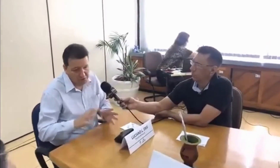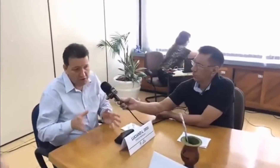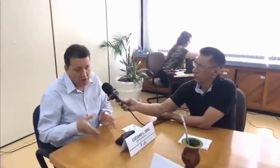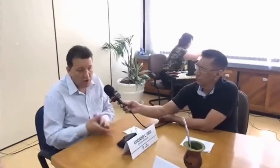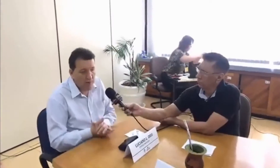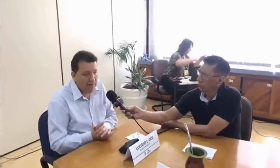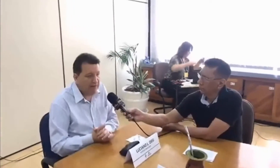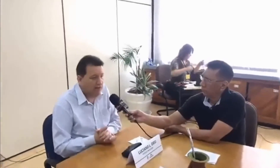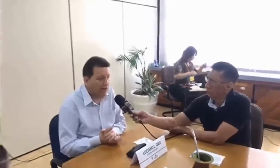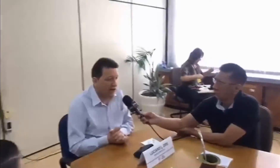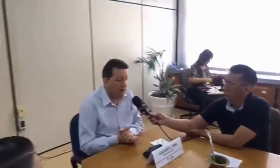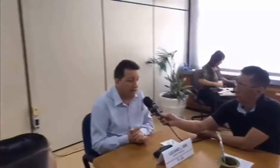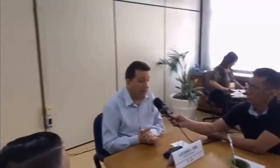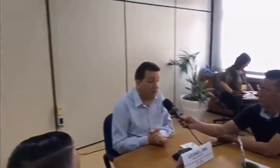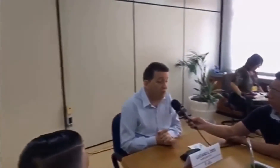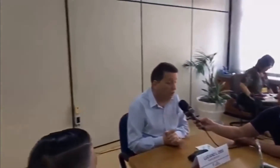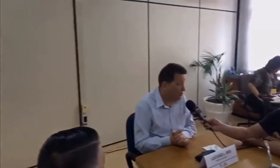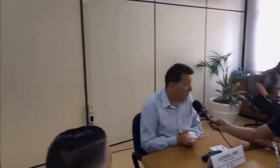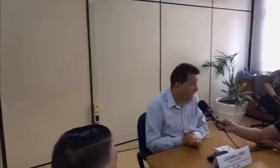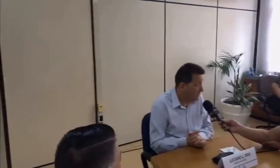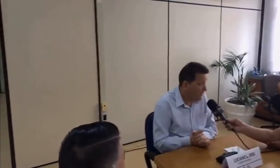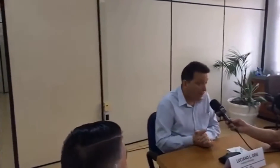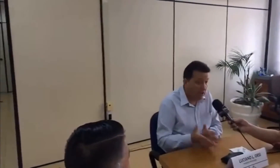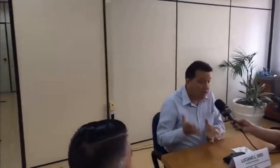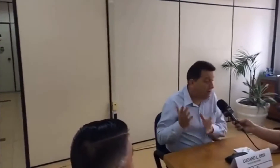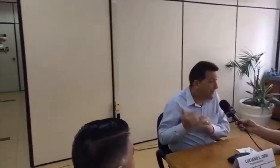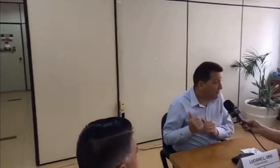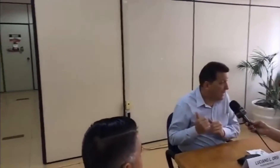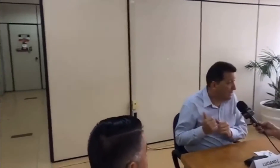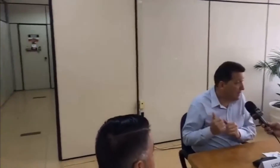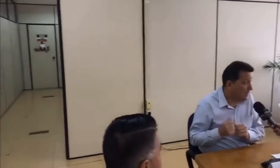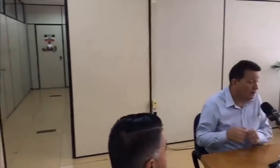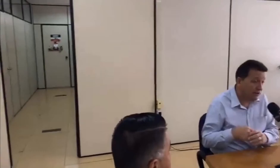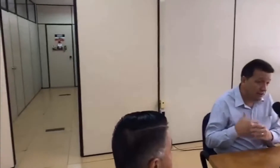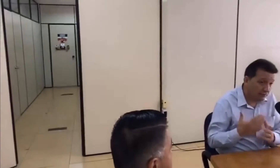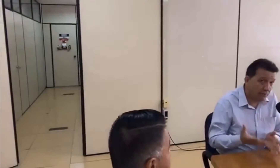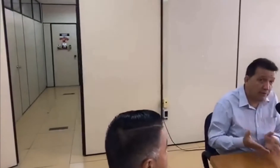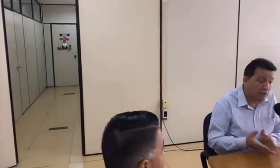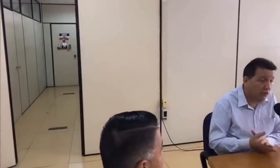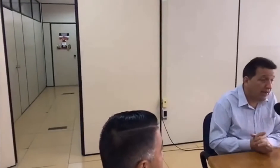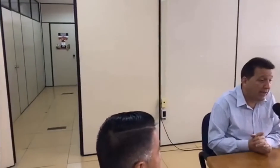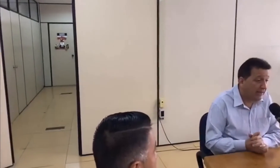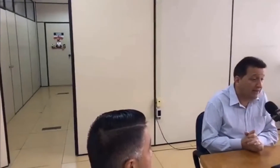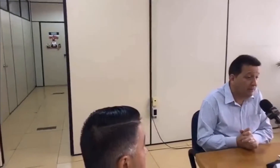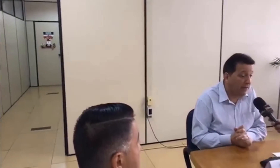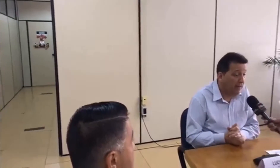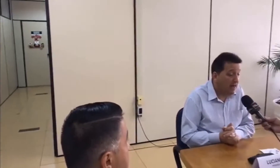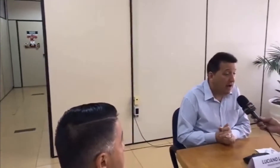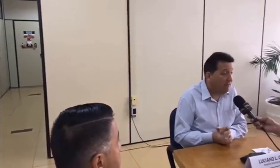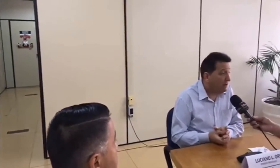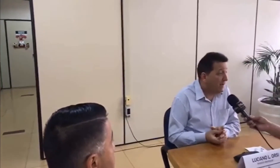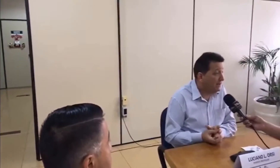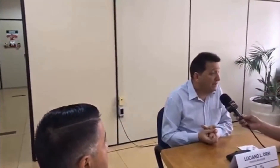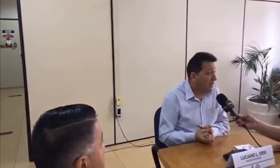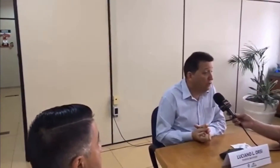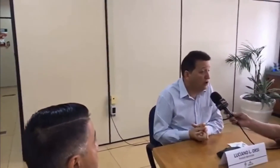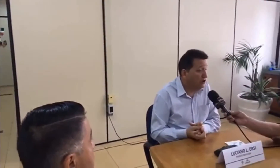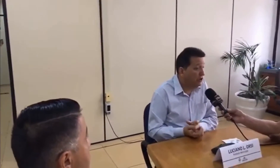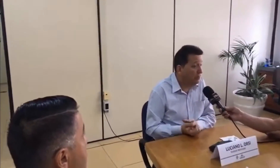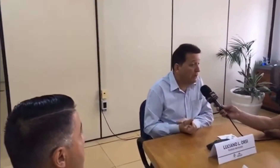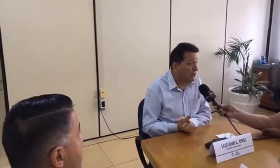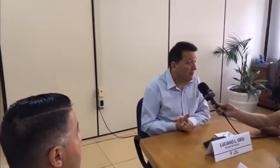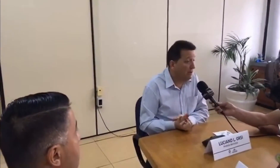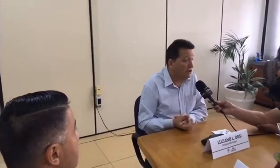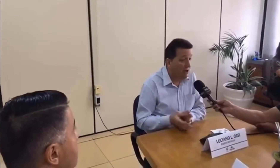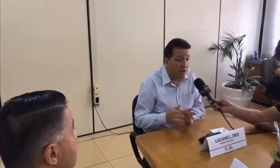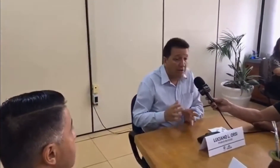Básica do município, de uma maneira geral, ela está indo muito bem. A nossa farmácia aqui, que nós reformamos toda ela também, a farmácia tem